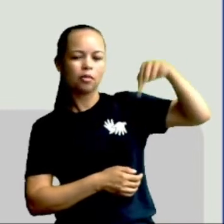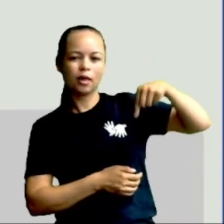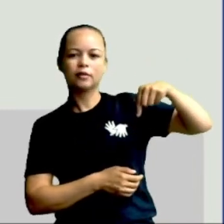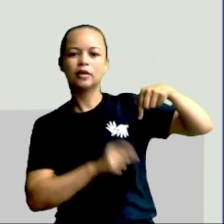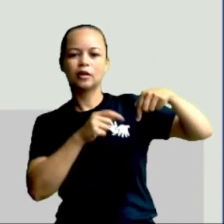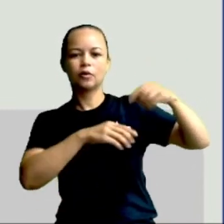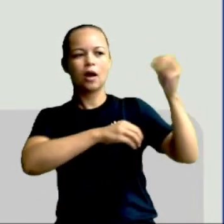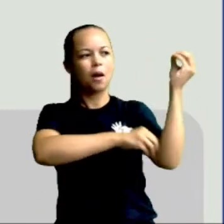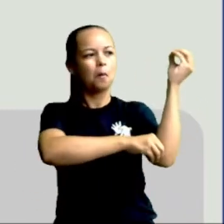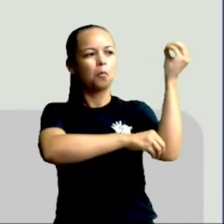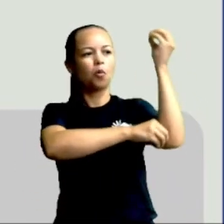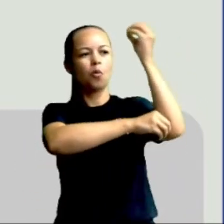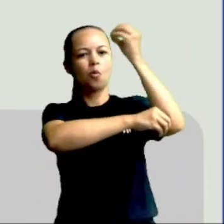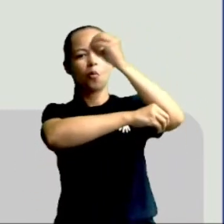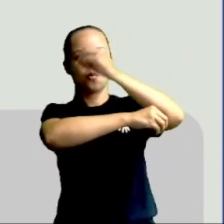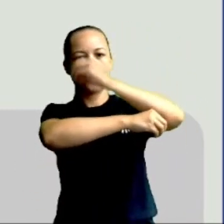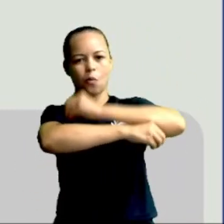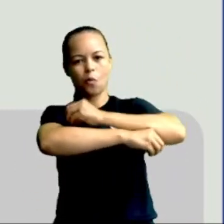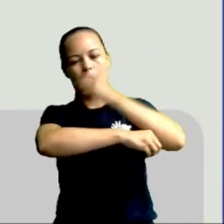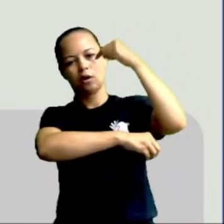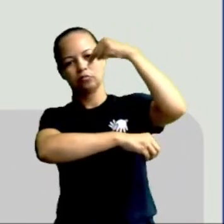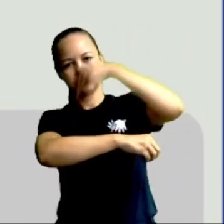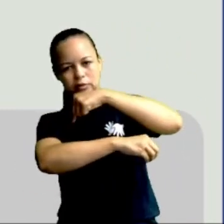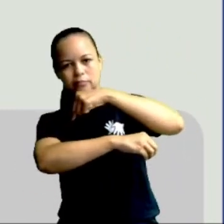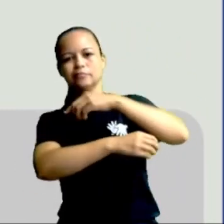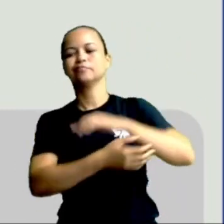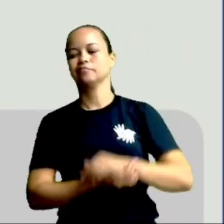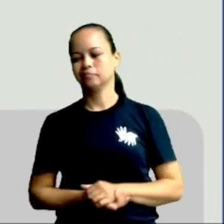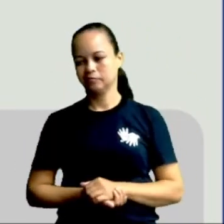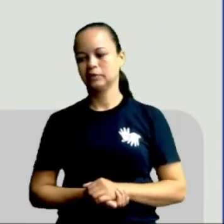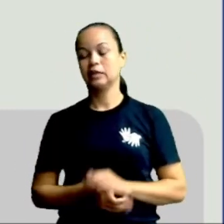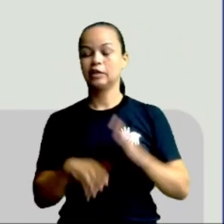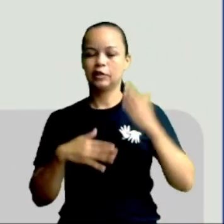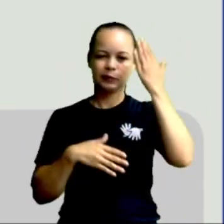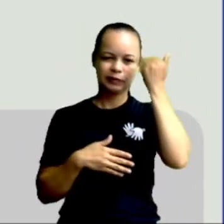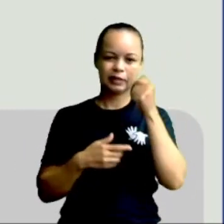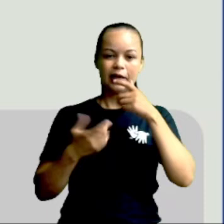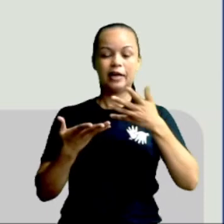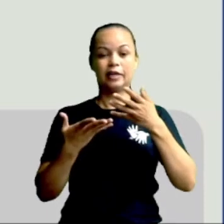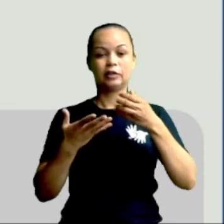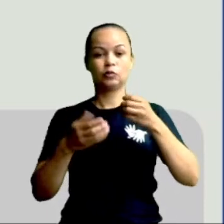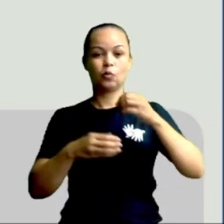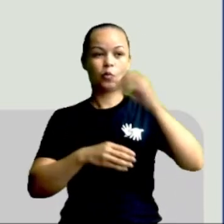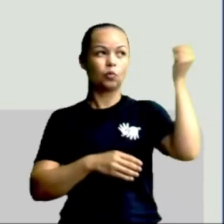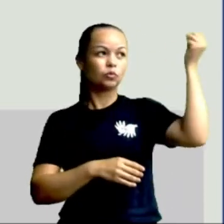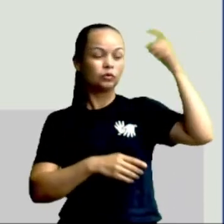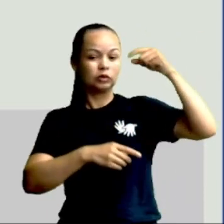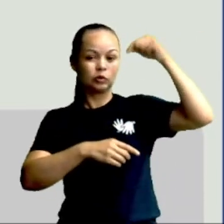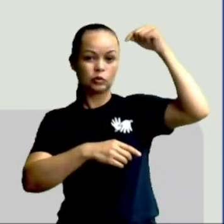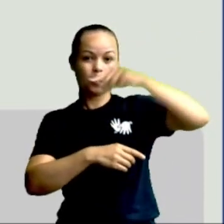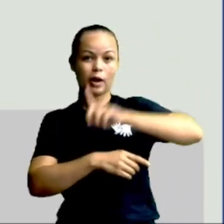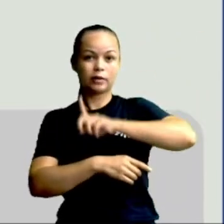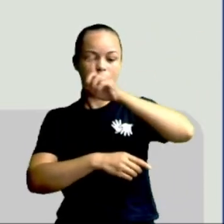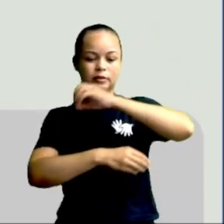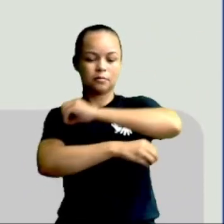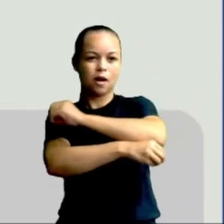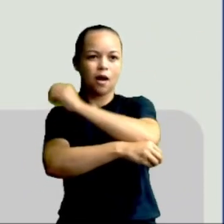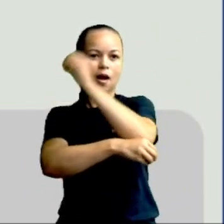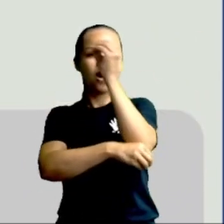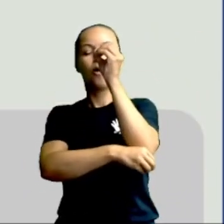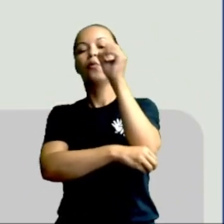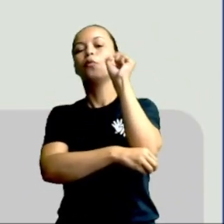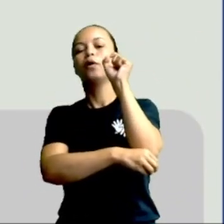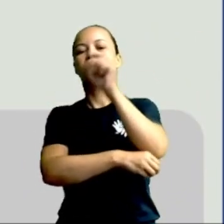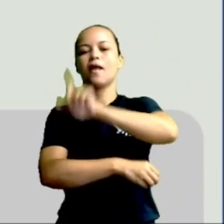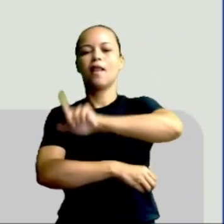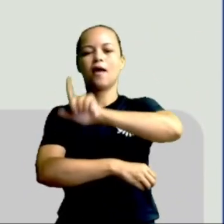se pondo. Então, eu já sei que a setinha do sol para cima é o leste. Então, na minha frente vai ter